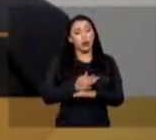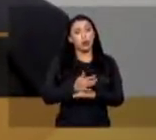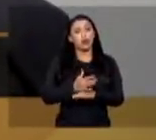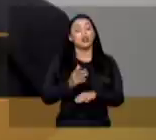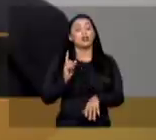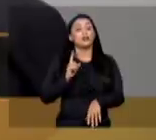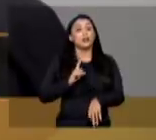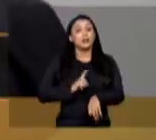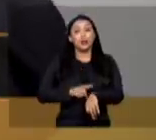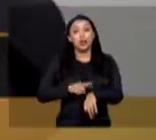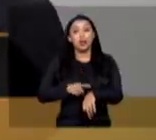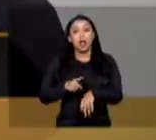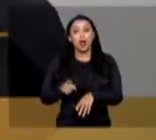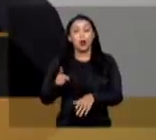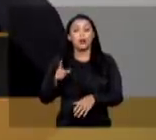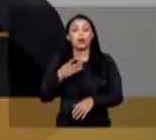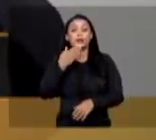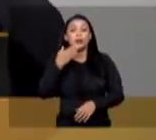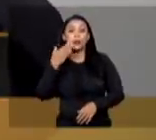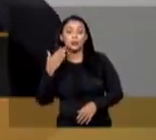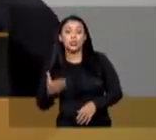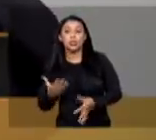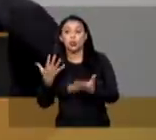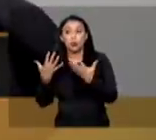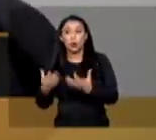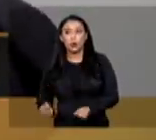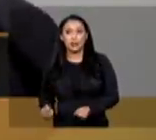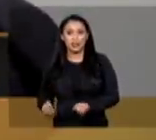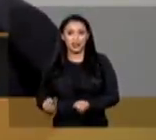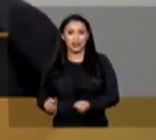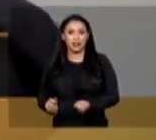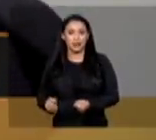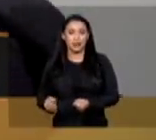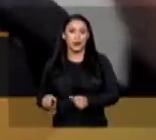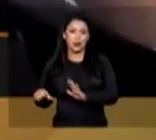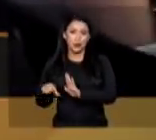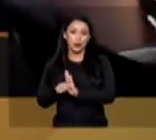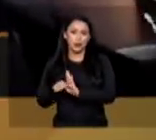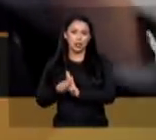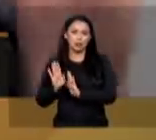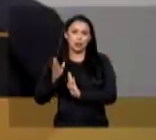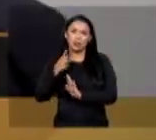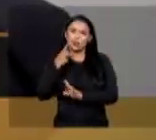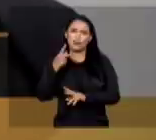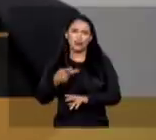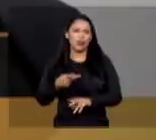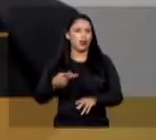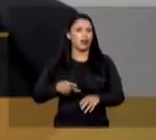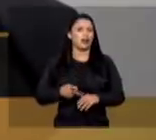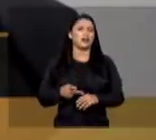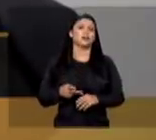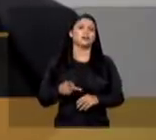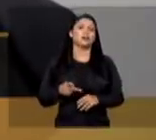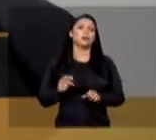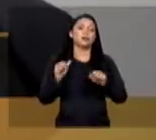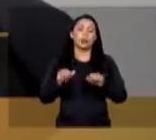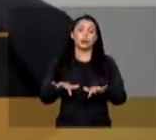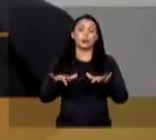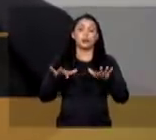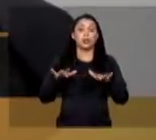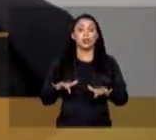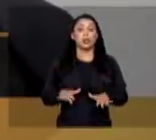solicitada, percebida ou aceita a vantagem indevida. Isso já foi dito, inclusive, pelo